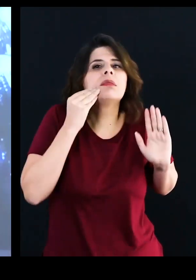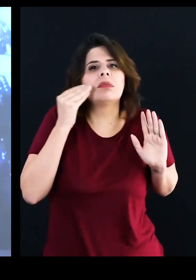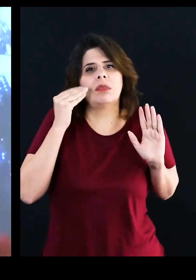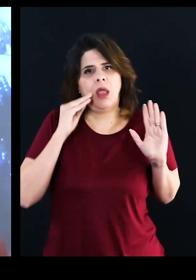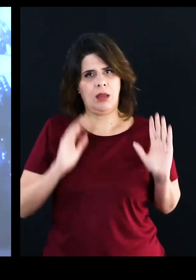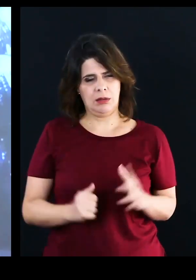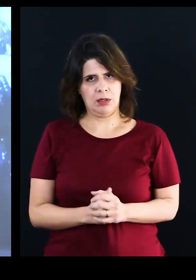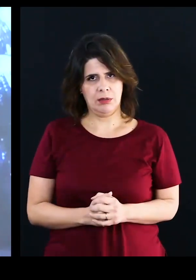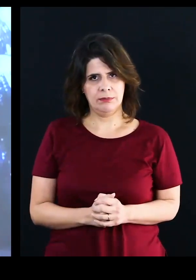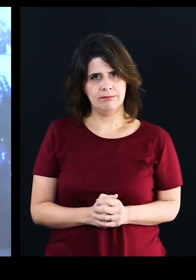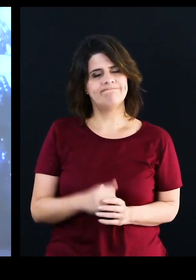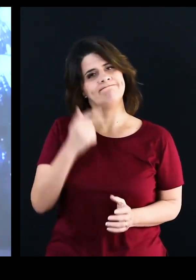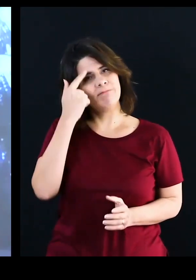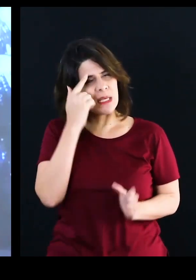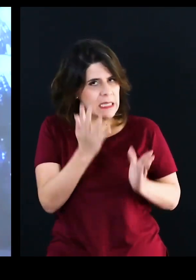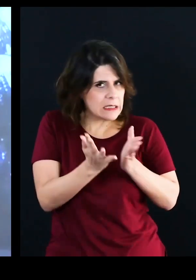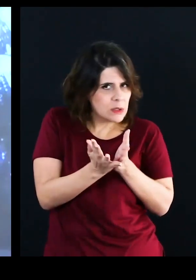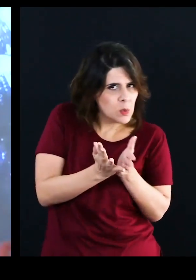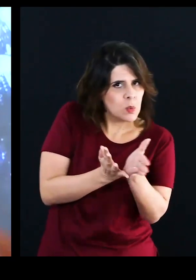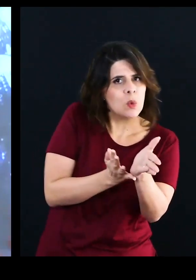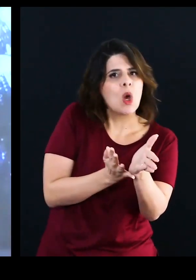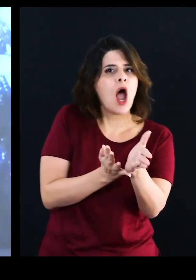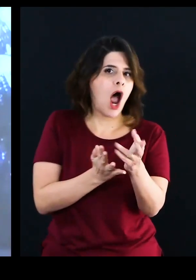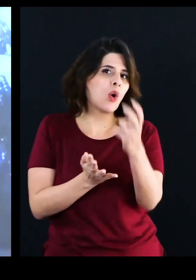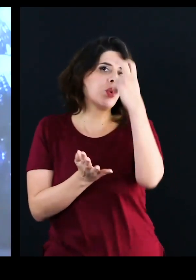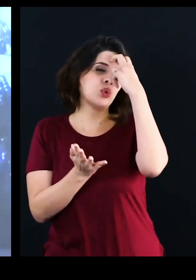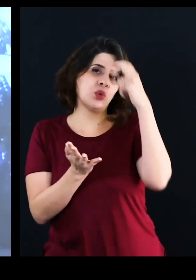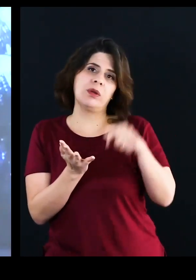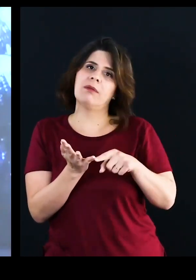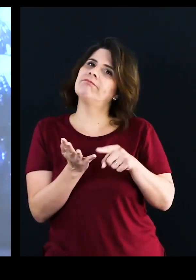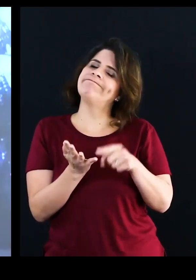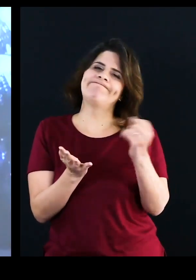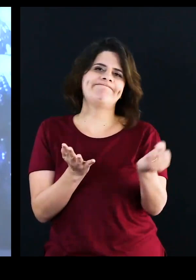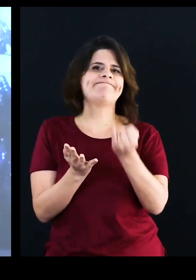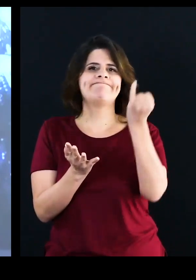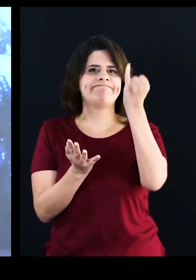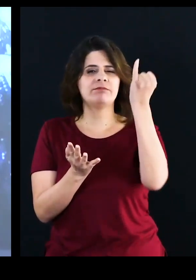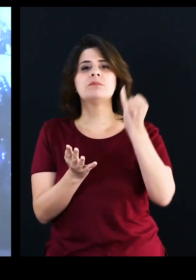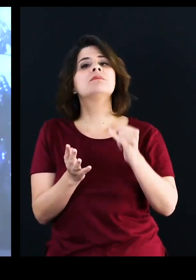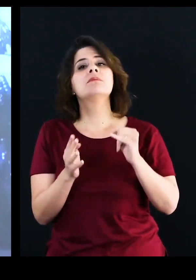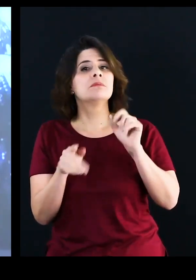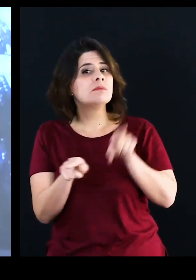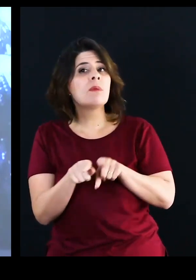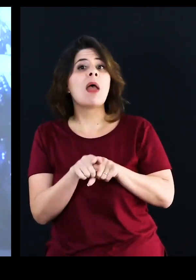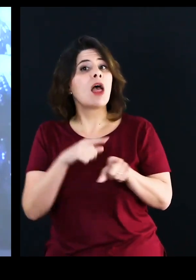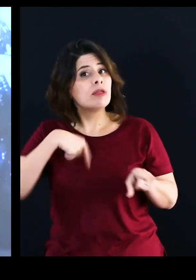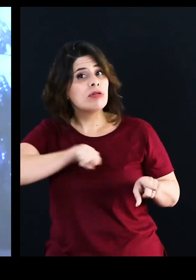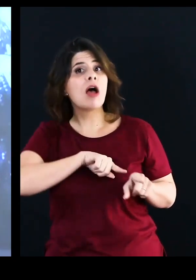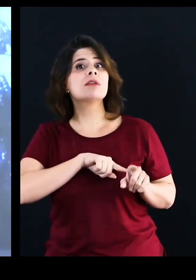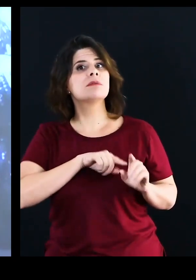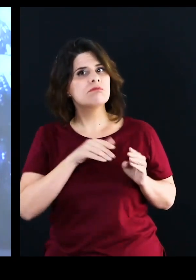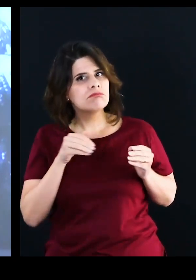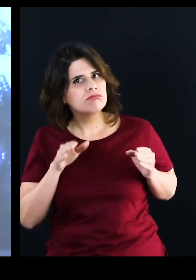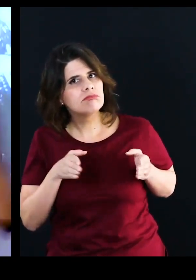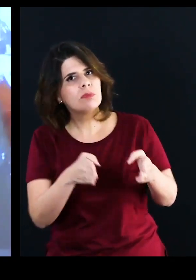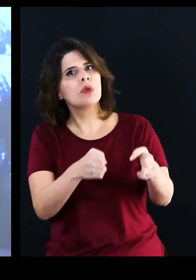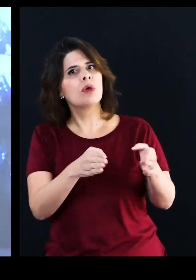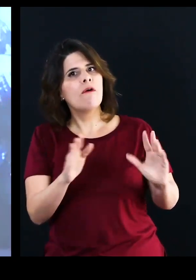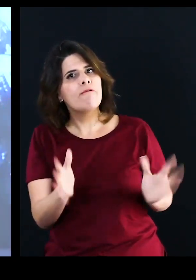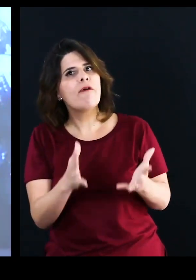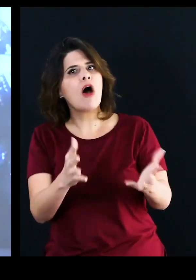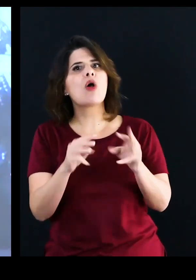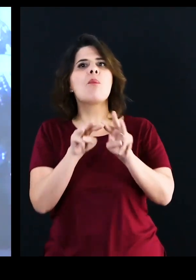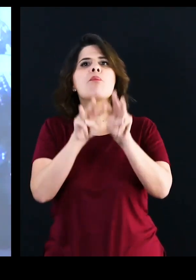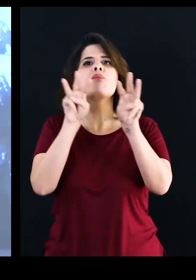da cultura, e eu acho que não posso deixar de citar aqui o nosso movimento em torno do Museu Nacional, que eu acho que é